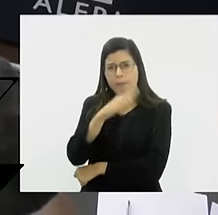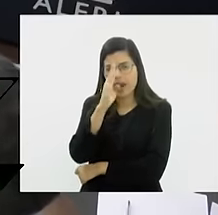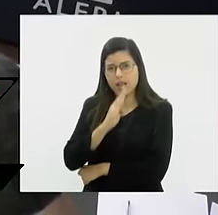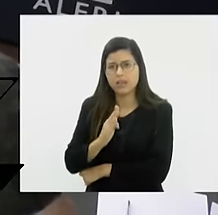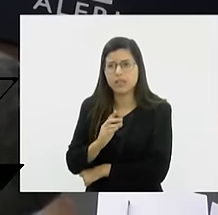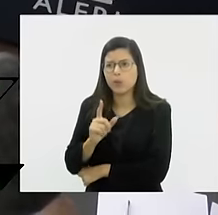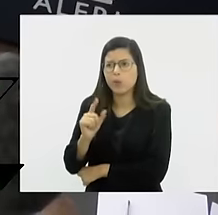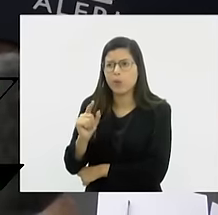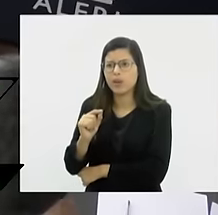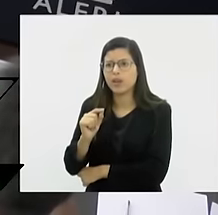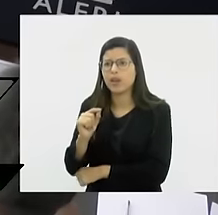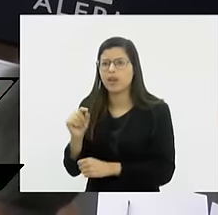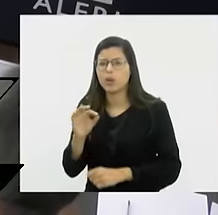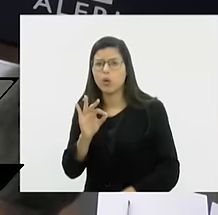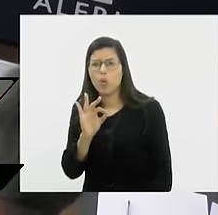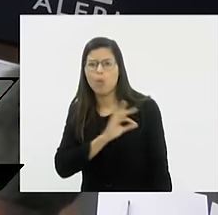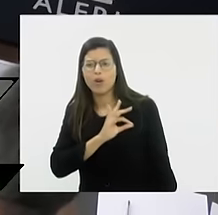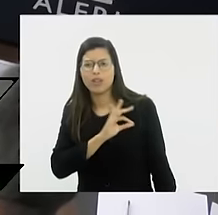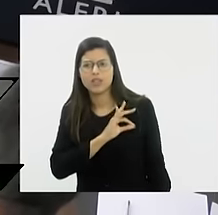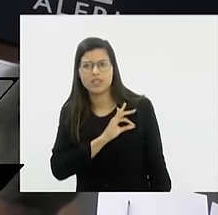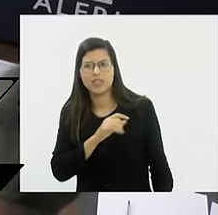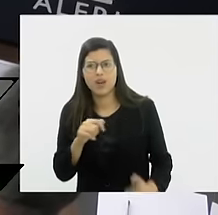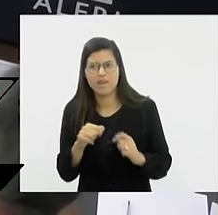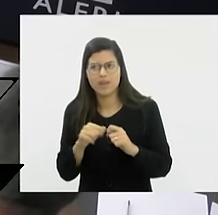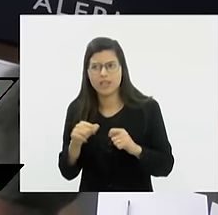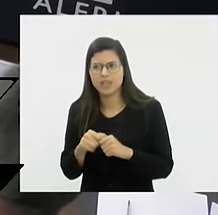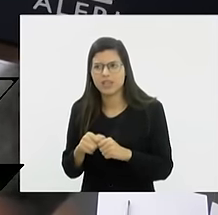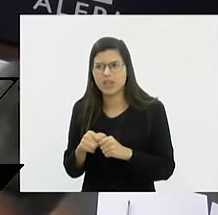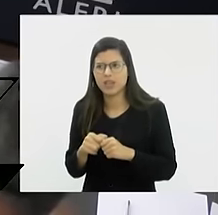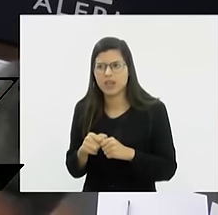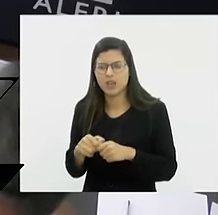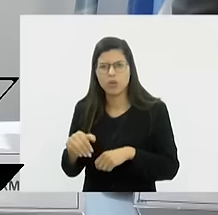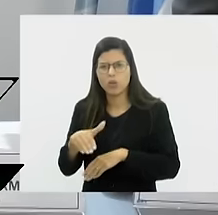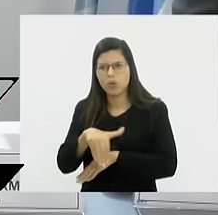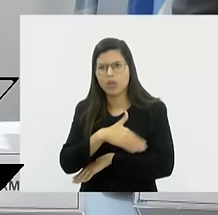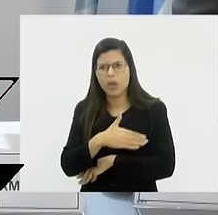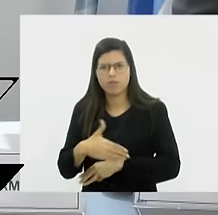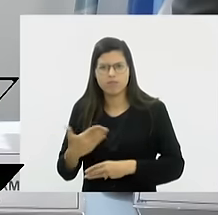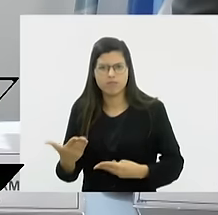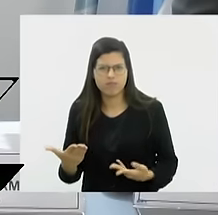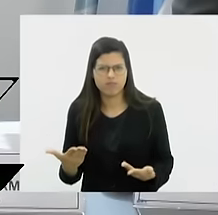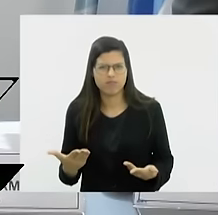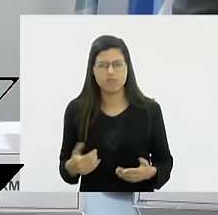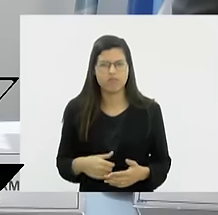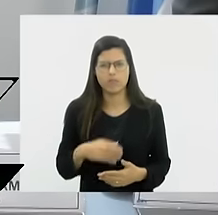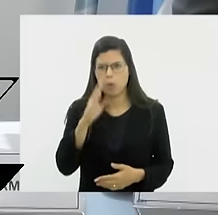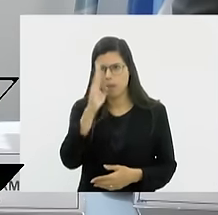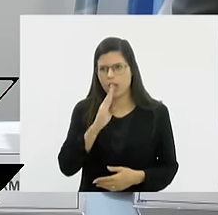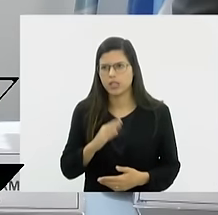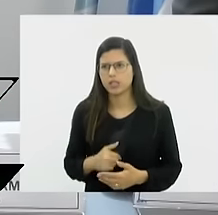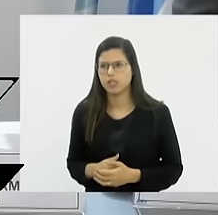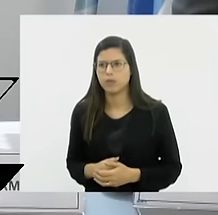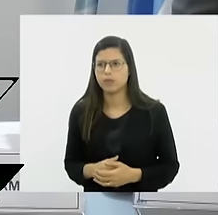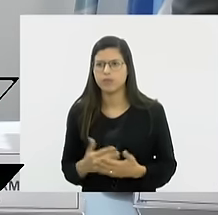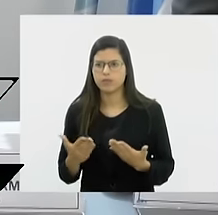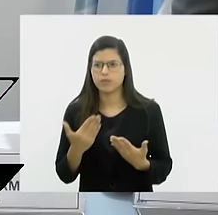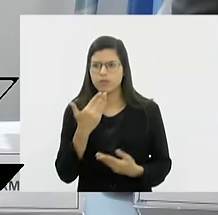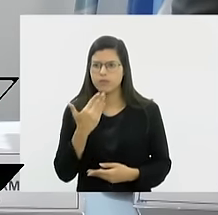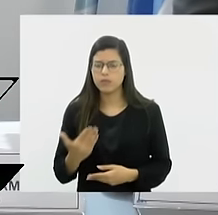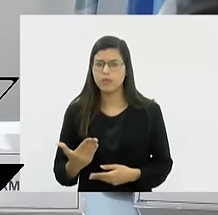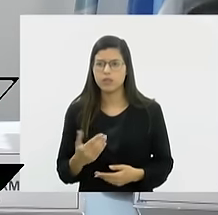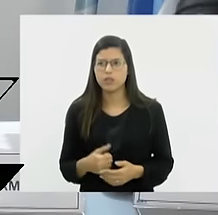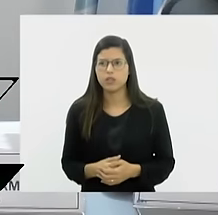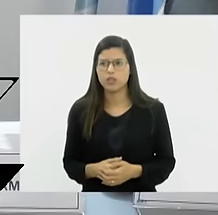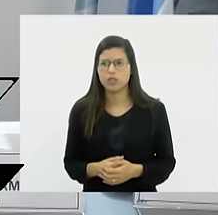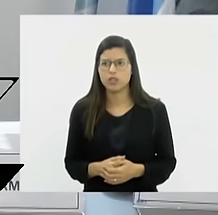BRT Seguro estava fazendo na Avenida Brasil? Eu queria pedir aqui a vênia de Vossa Excelência